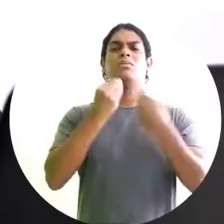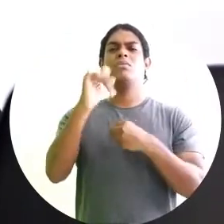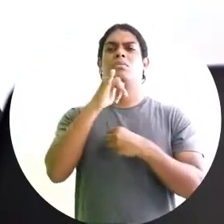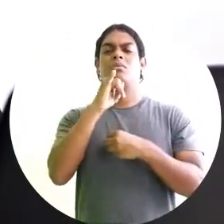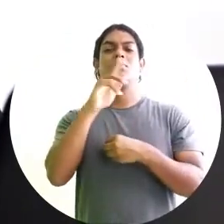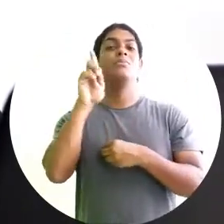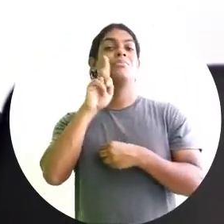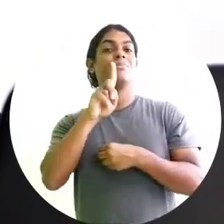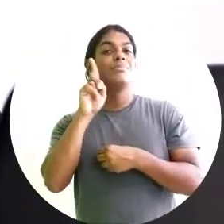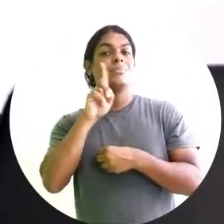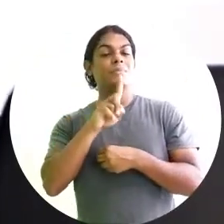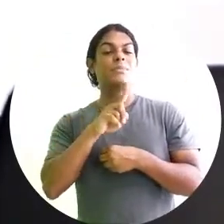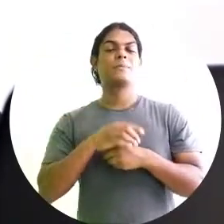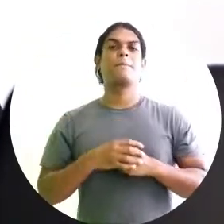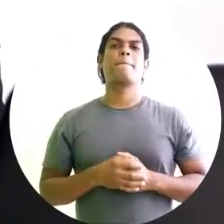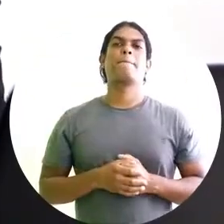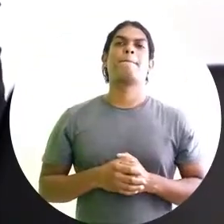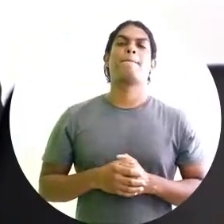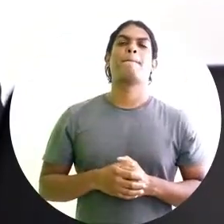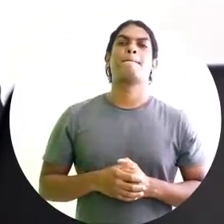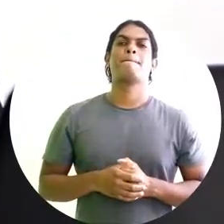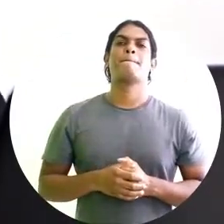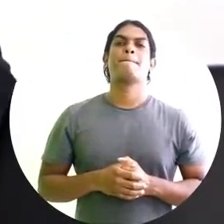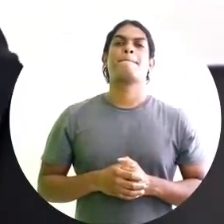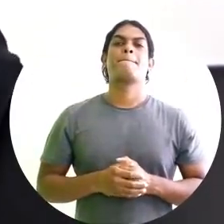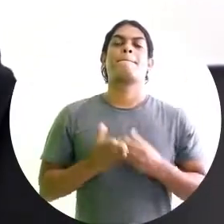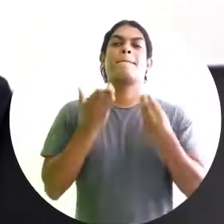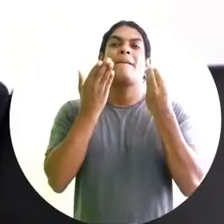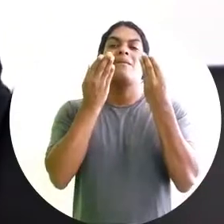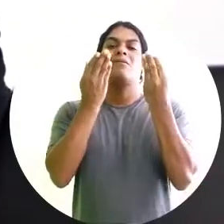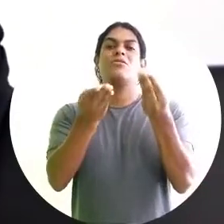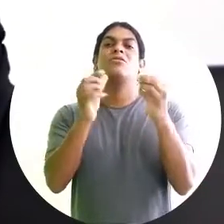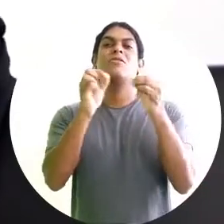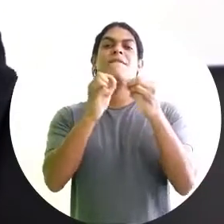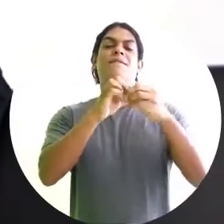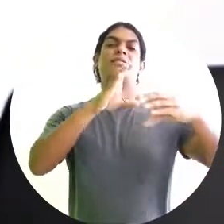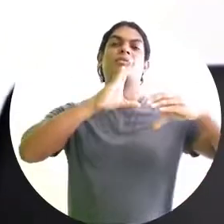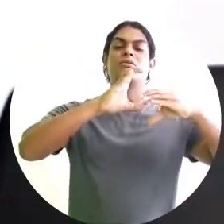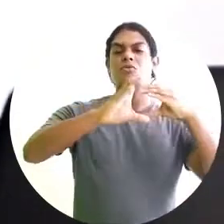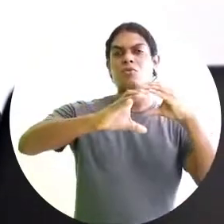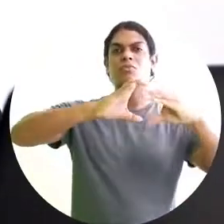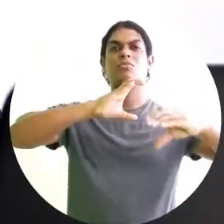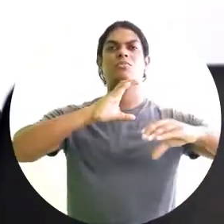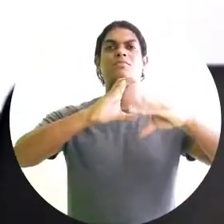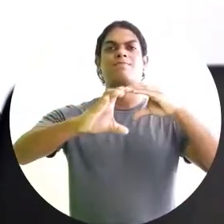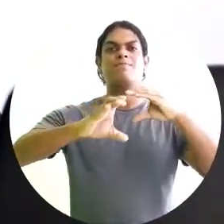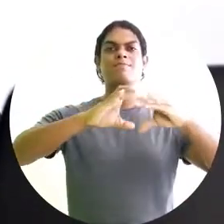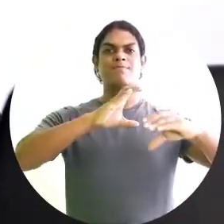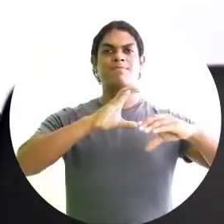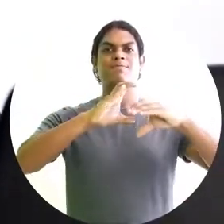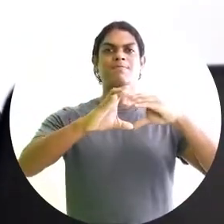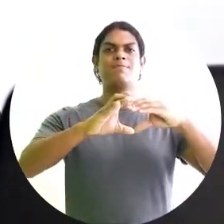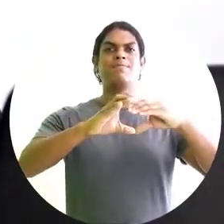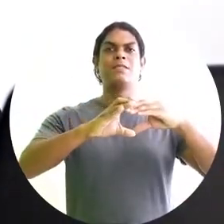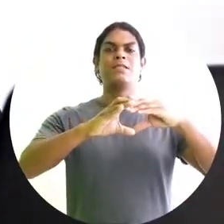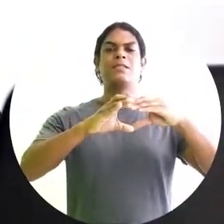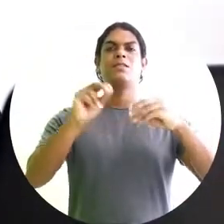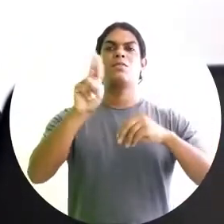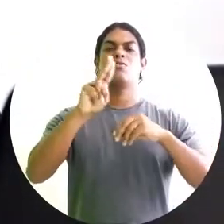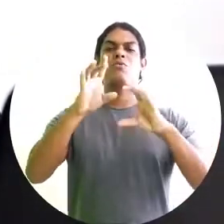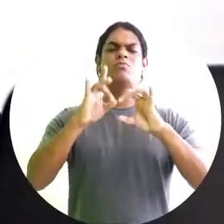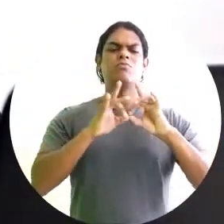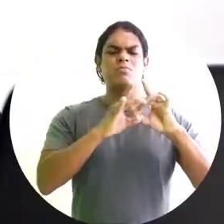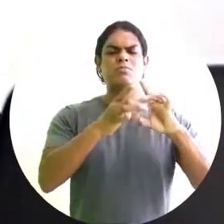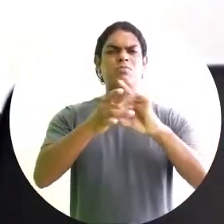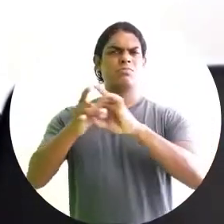certa flexibilização para receber essas empresas. Então, quando você faz o intercâmbio, formando o que